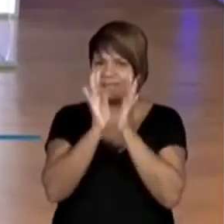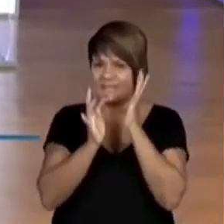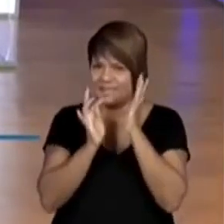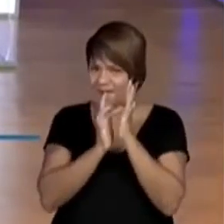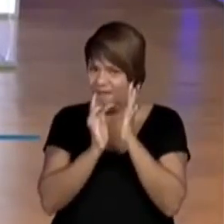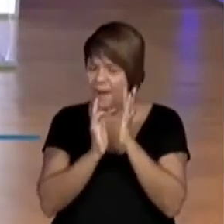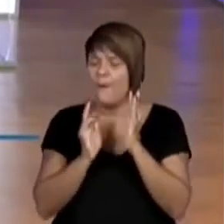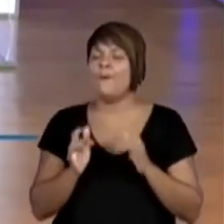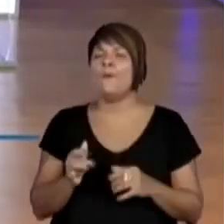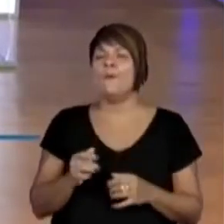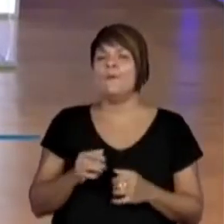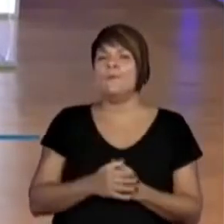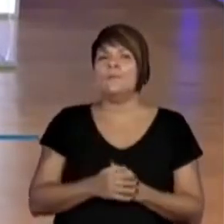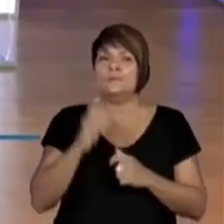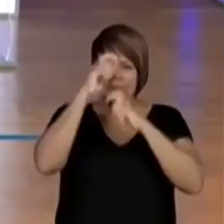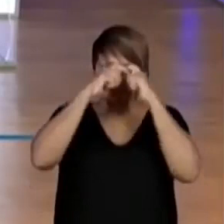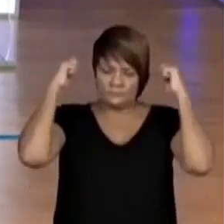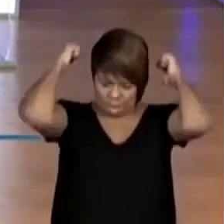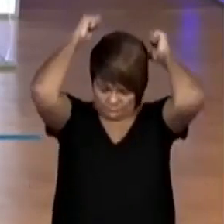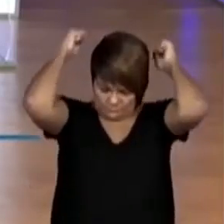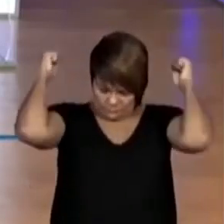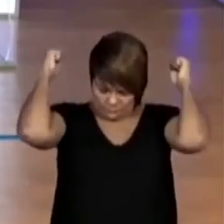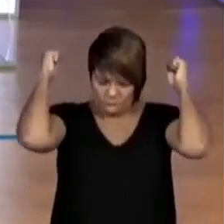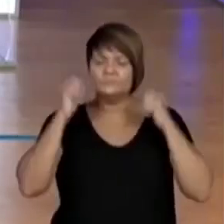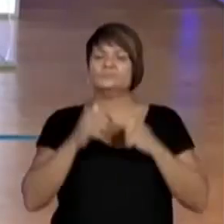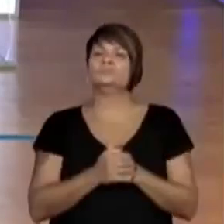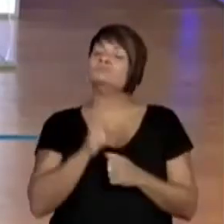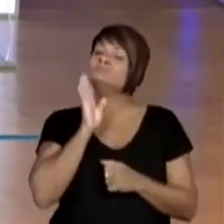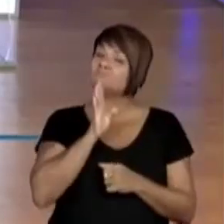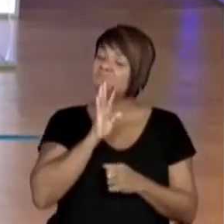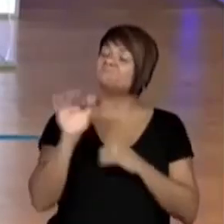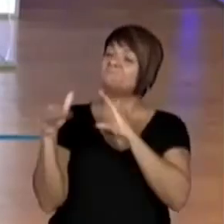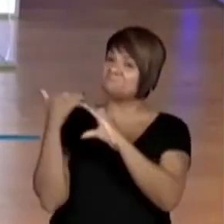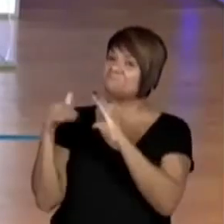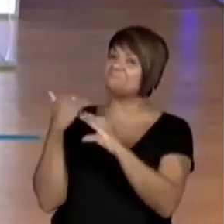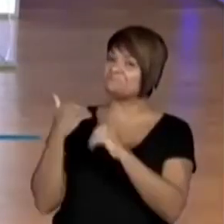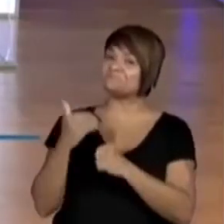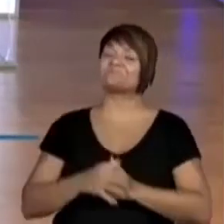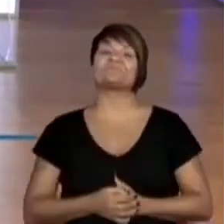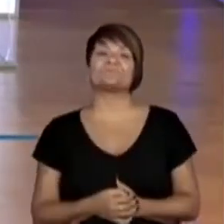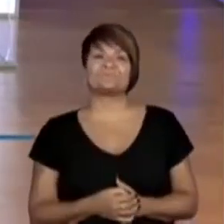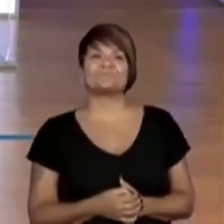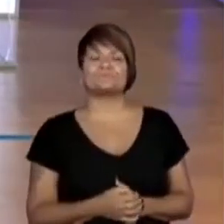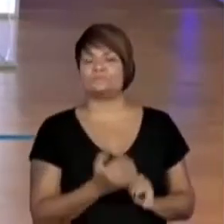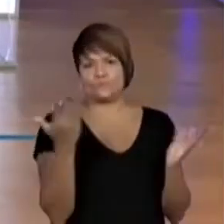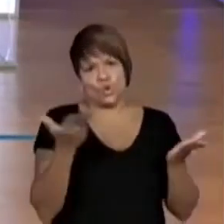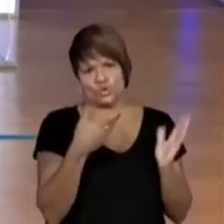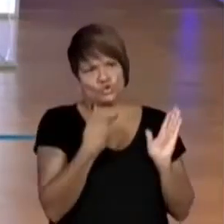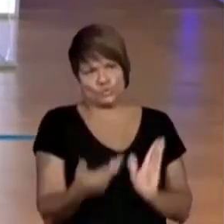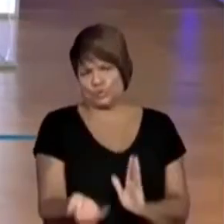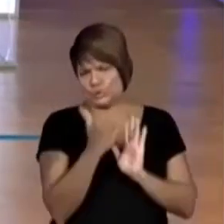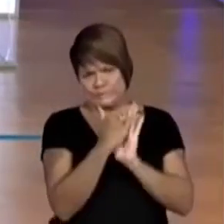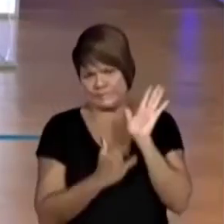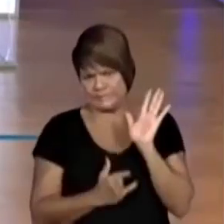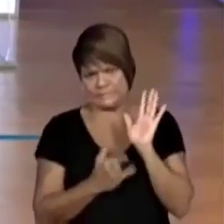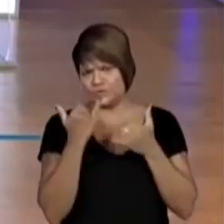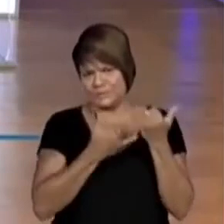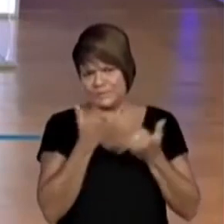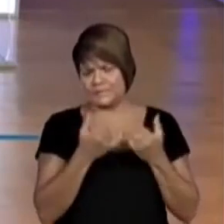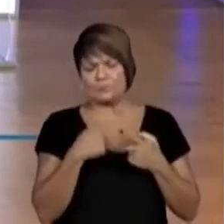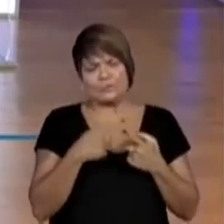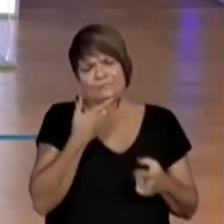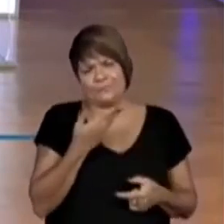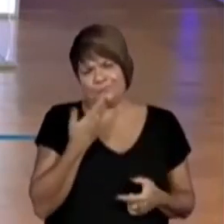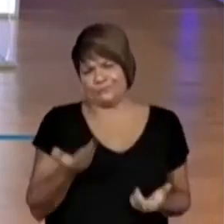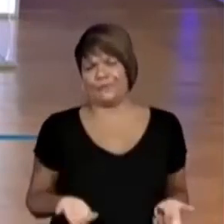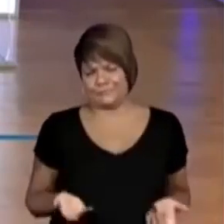cega. Tem bastante gente aí passando as brincadeiras, que legal, hein? Isso mesmo. Hoje eu nem trouxe a lista, professor, de brincadeiras, senão ia ficar muito